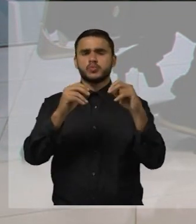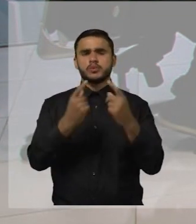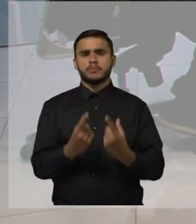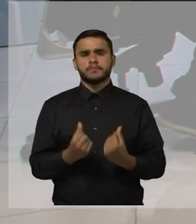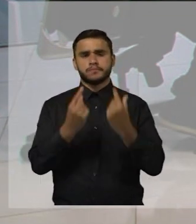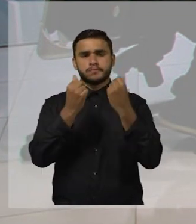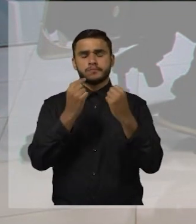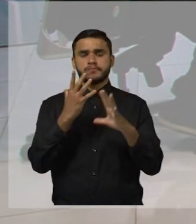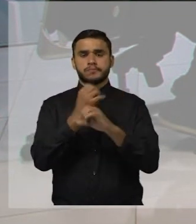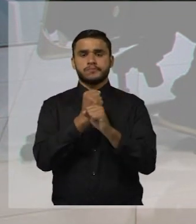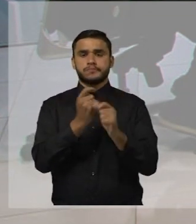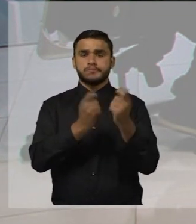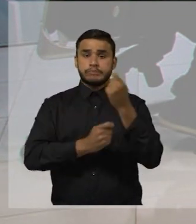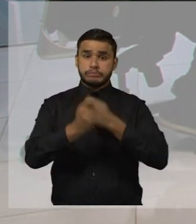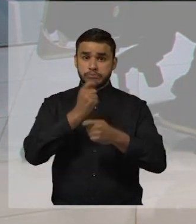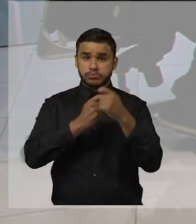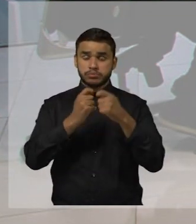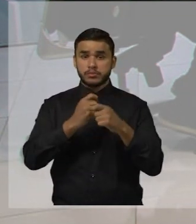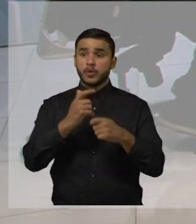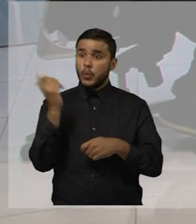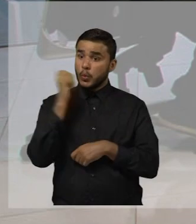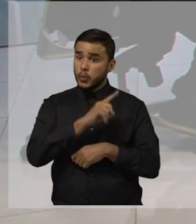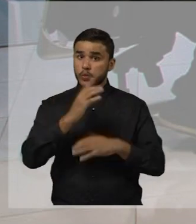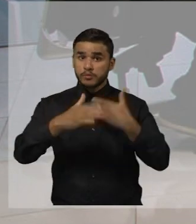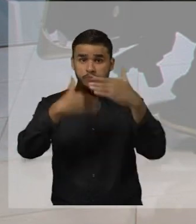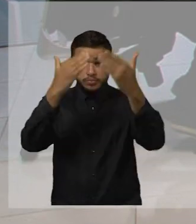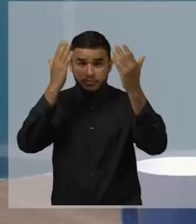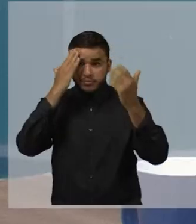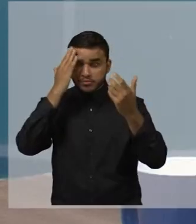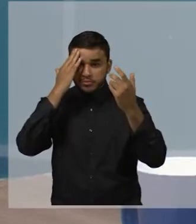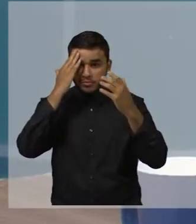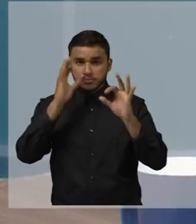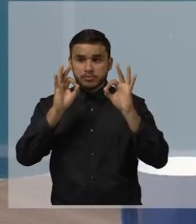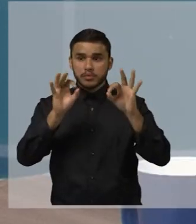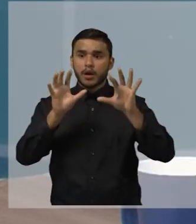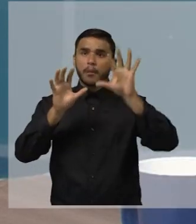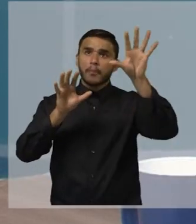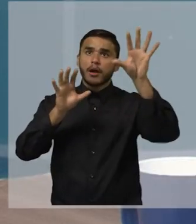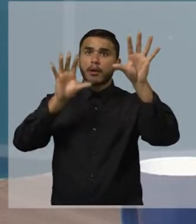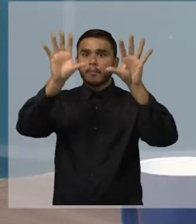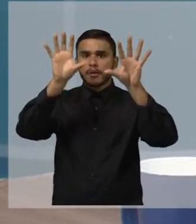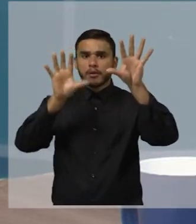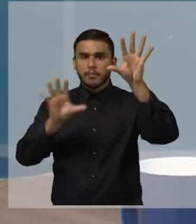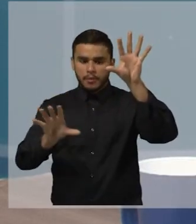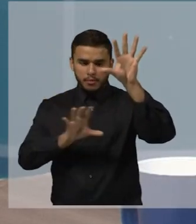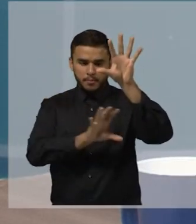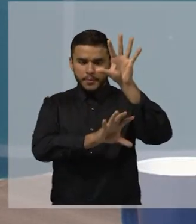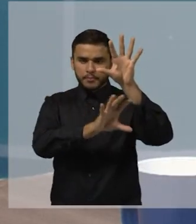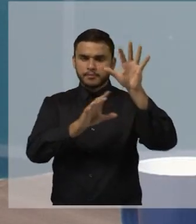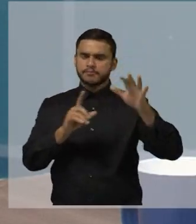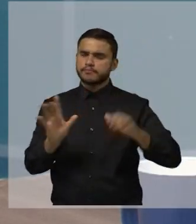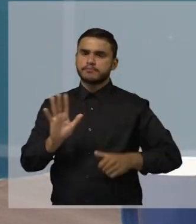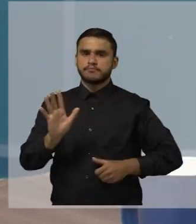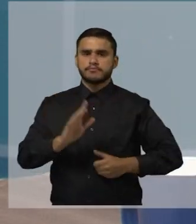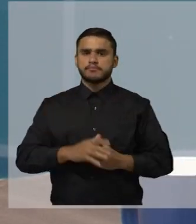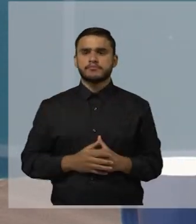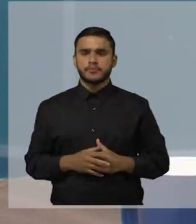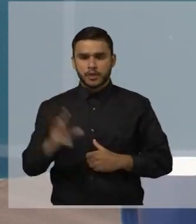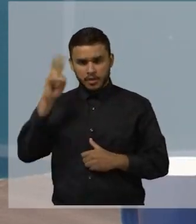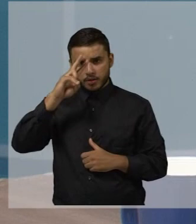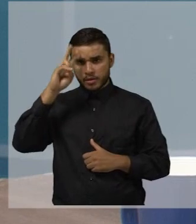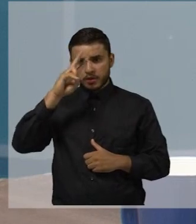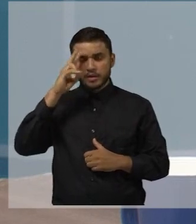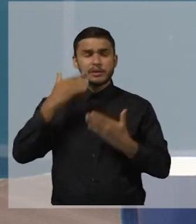eles não trazem nada de desenvolvimento regional, porque a história que levou à